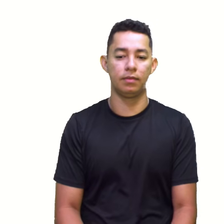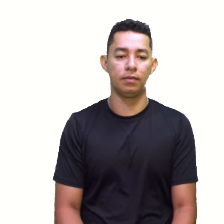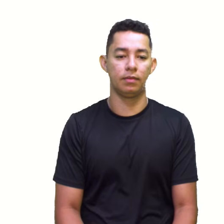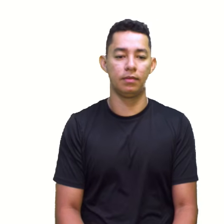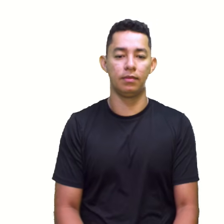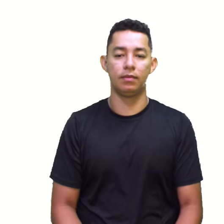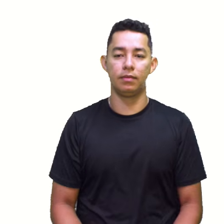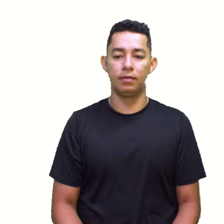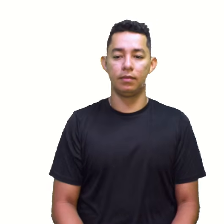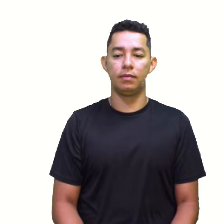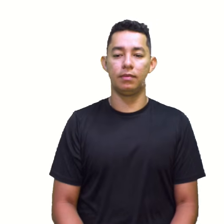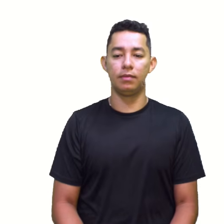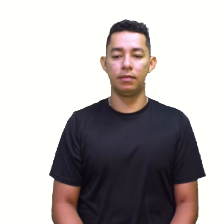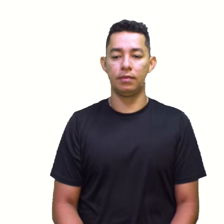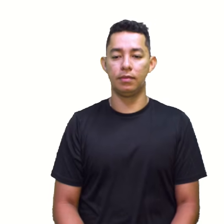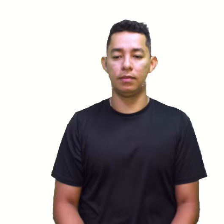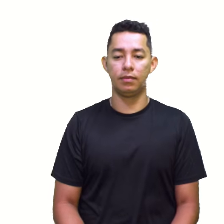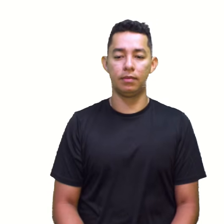e aqui.